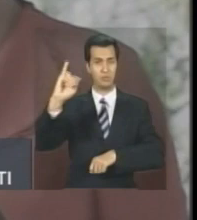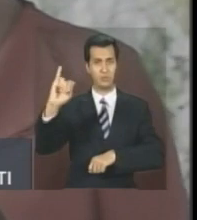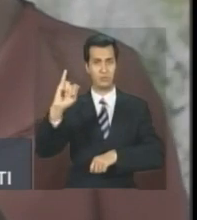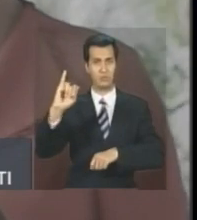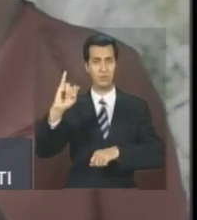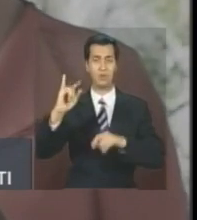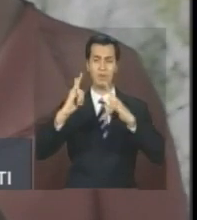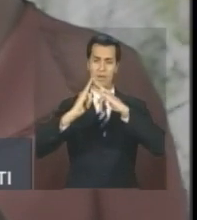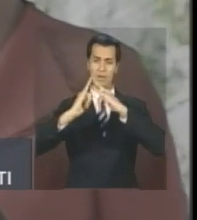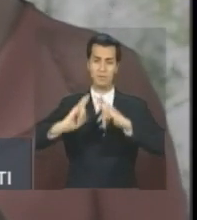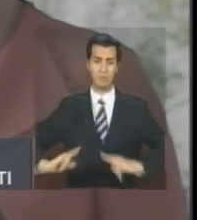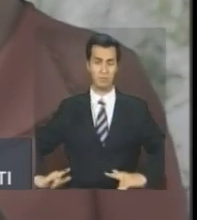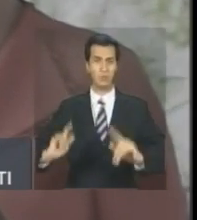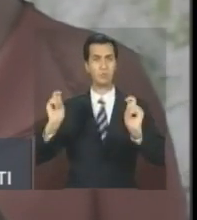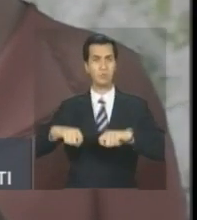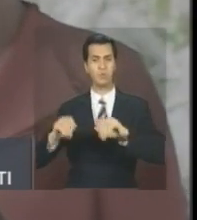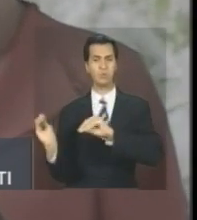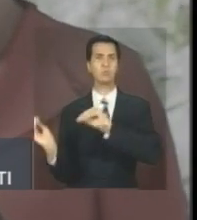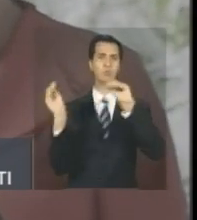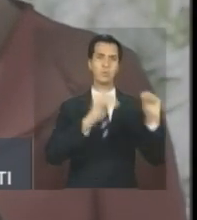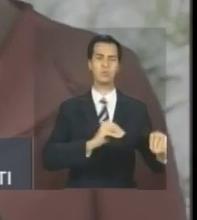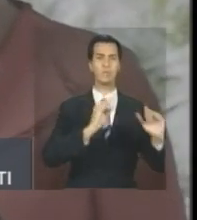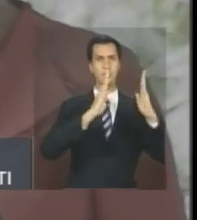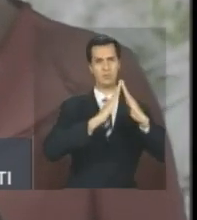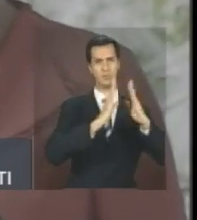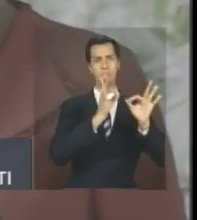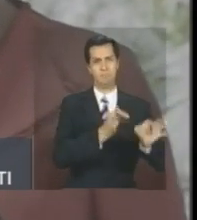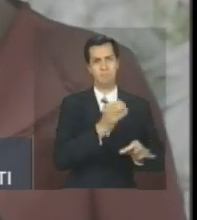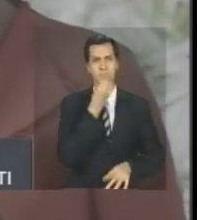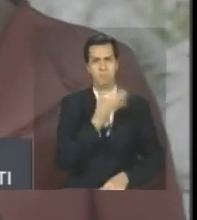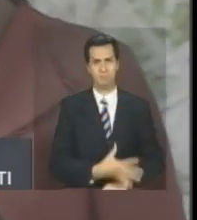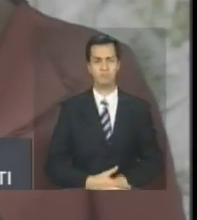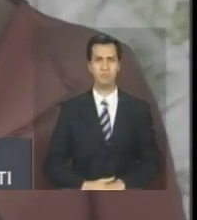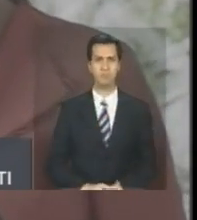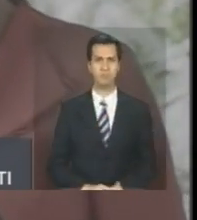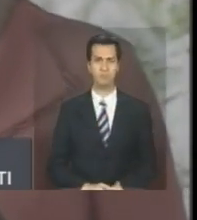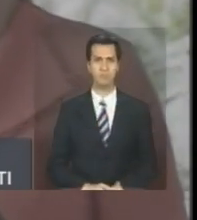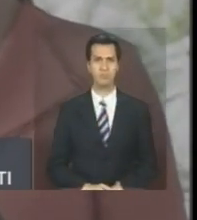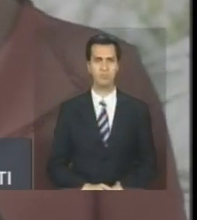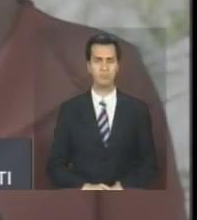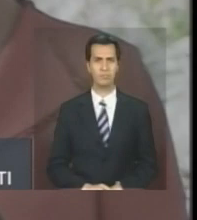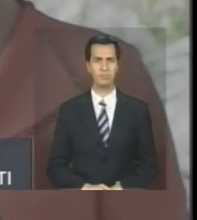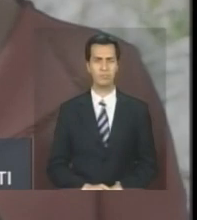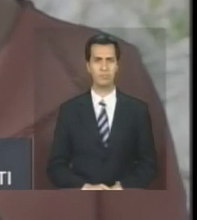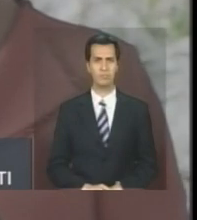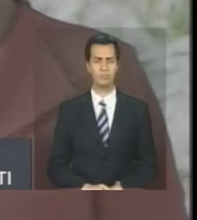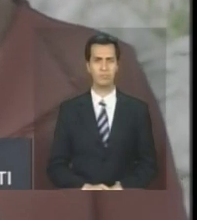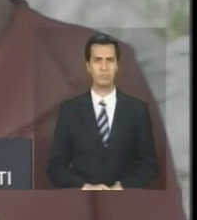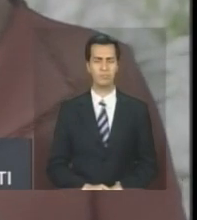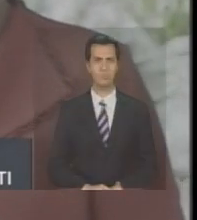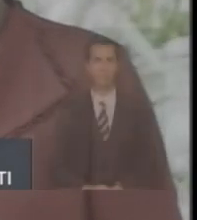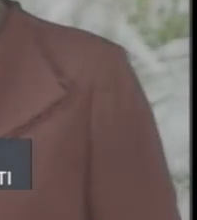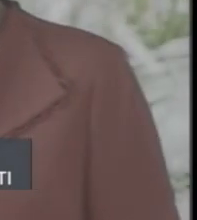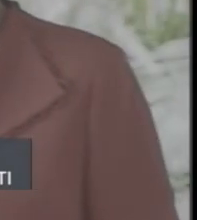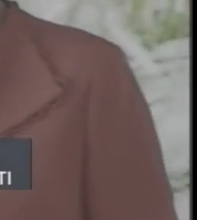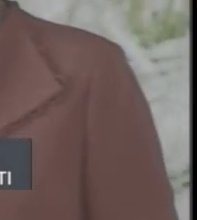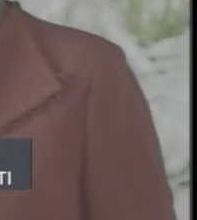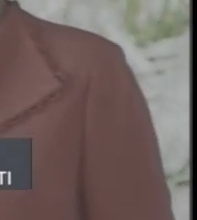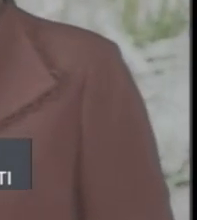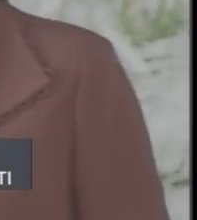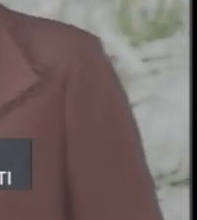das tendas emergenciais, permitant de retirer la population d'Haïti des tentes